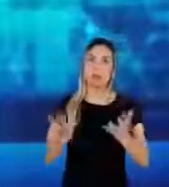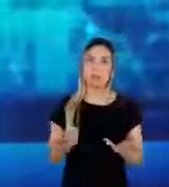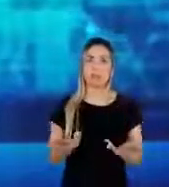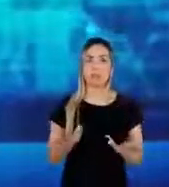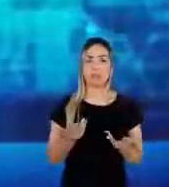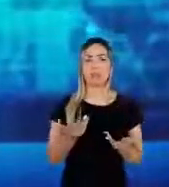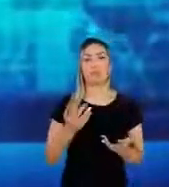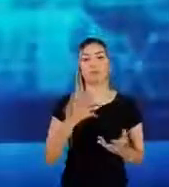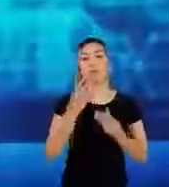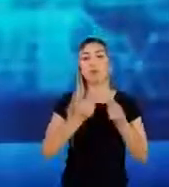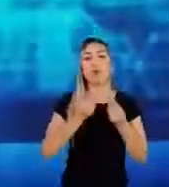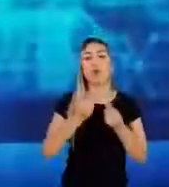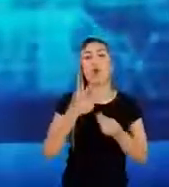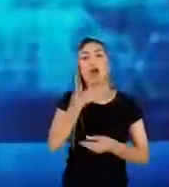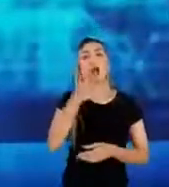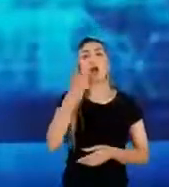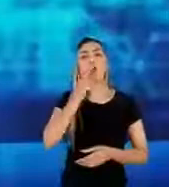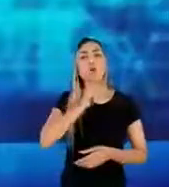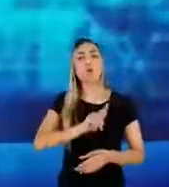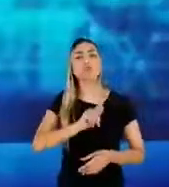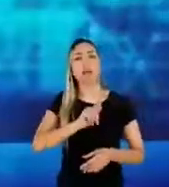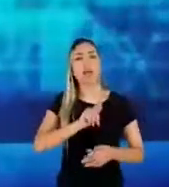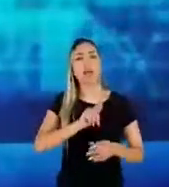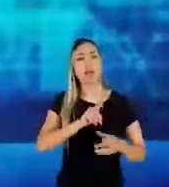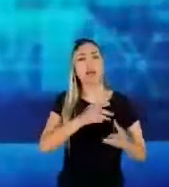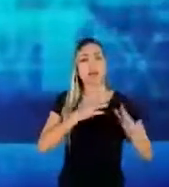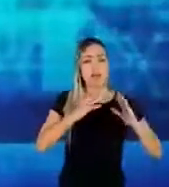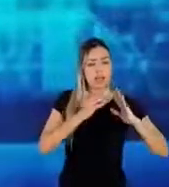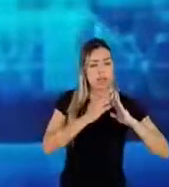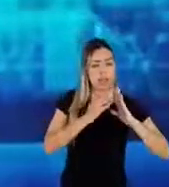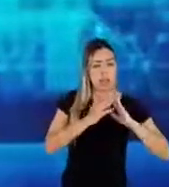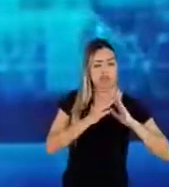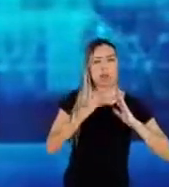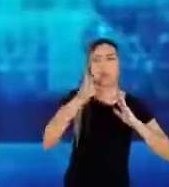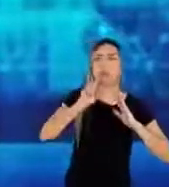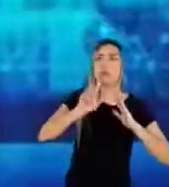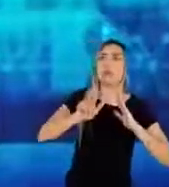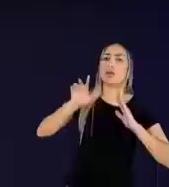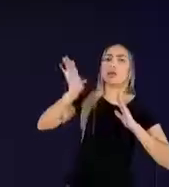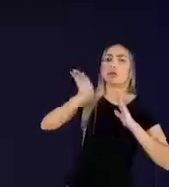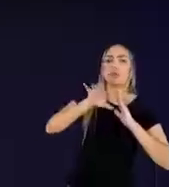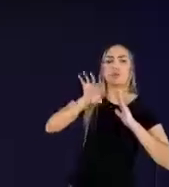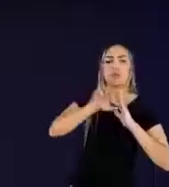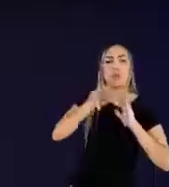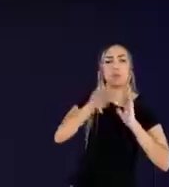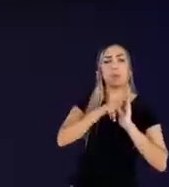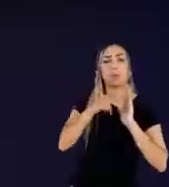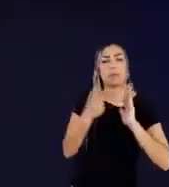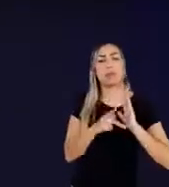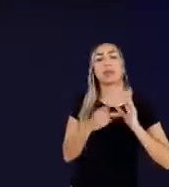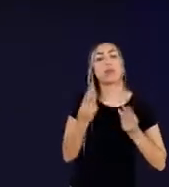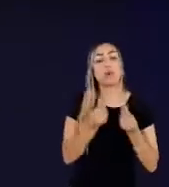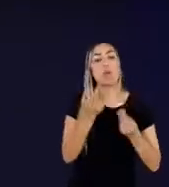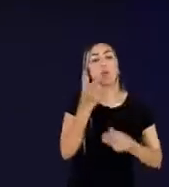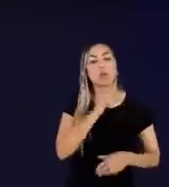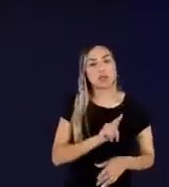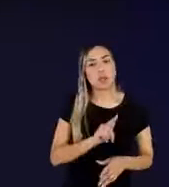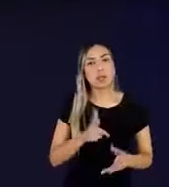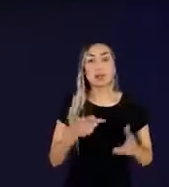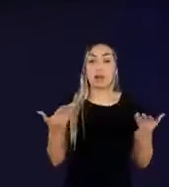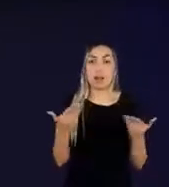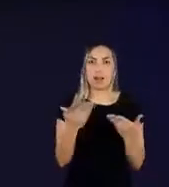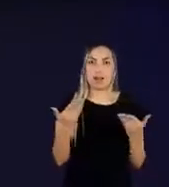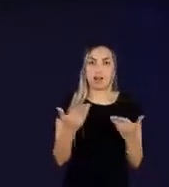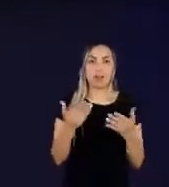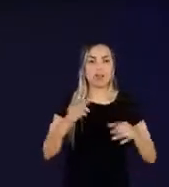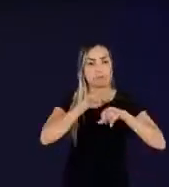residencial vai poder escolher, então, o seu fornecedor de energia. E com essa agenda de abertura de mercado, é